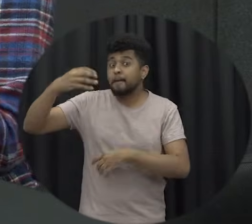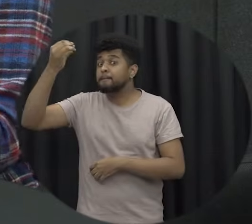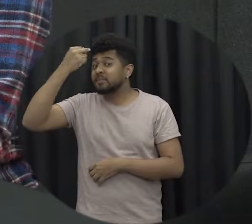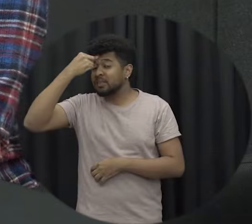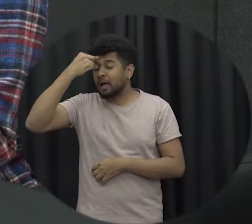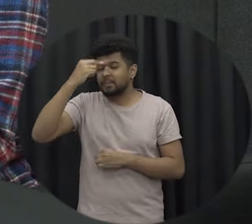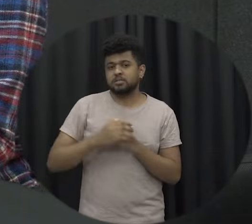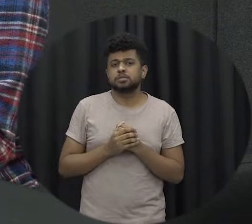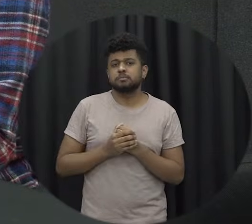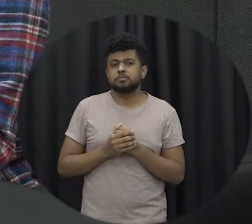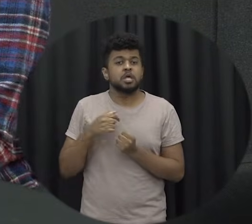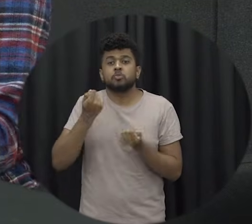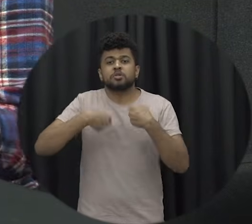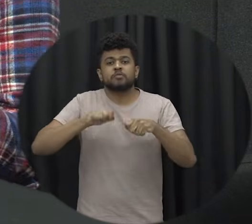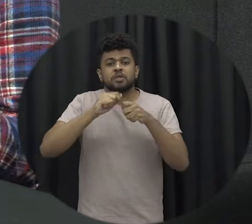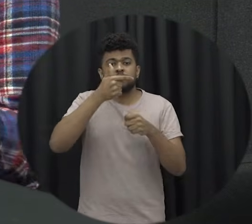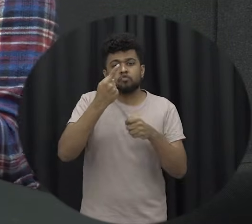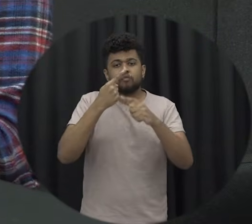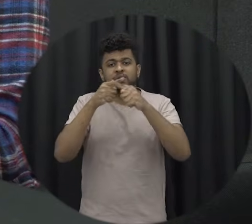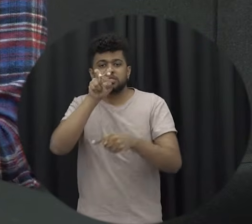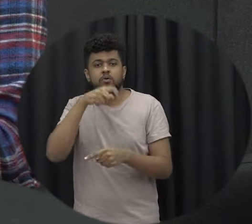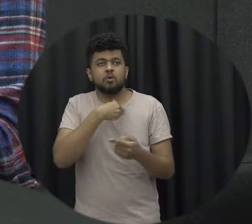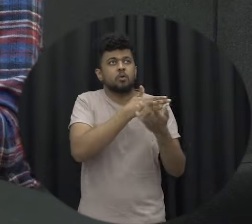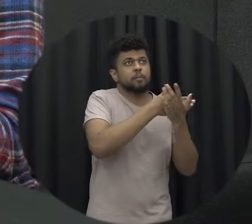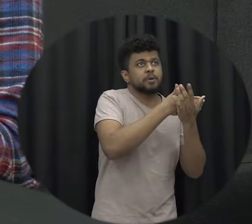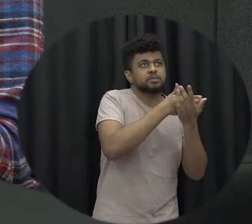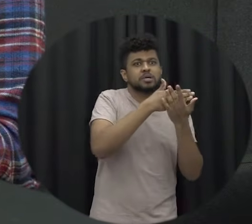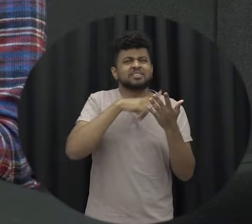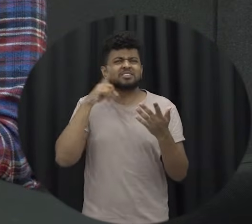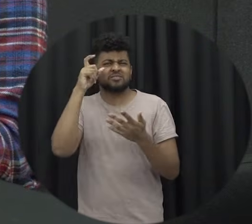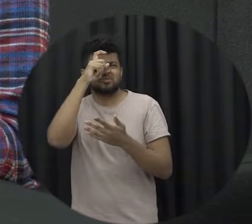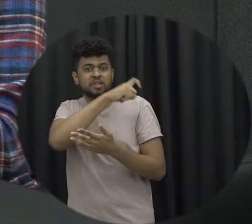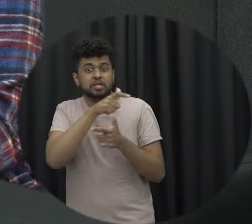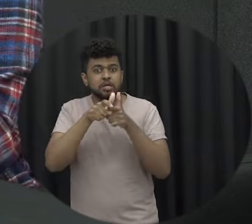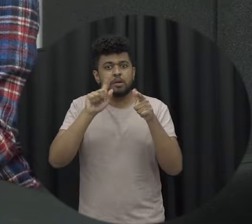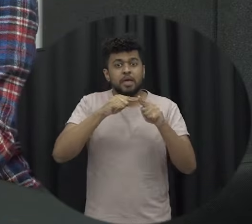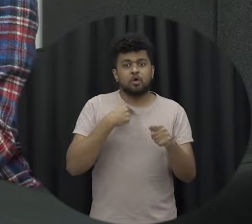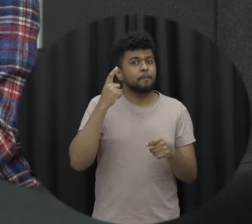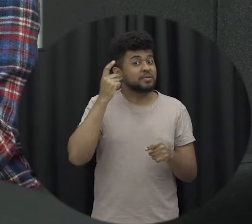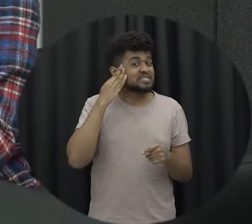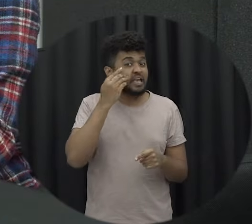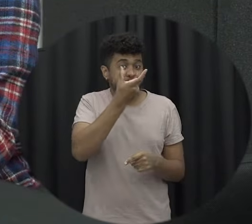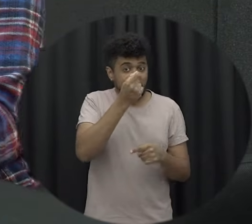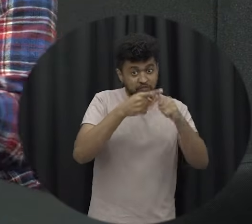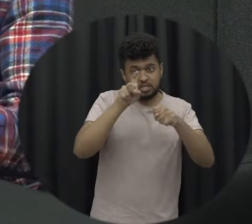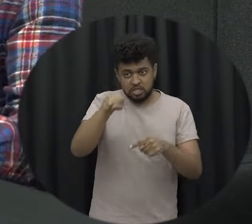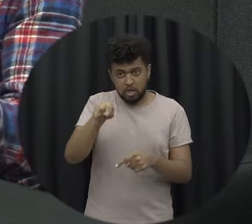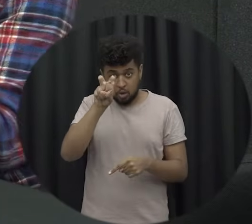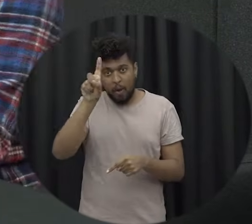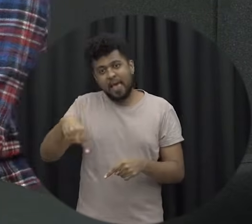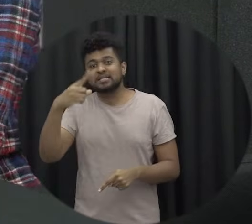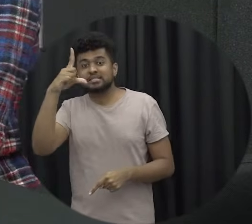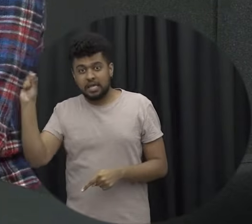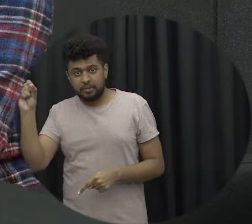5 e começar aqui, vai dar uma dificuldade muito grande. Mas eu sei que 20 vezes 5 é 100. e 1 vezes 5 é 5. Quer dizer, eu pensei